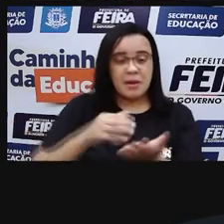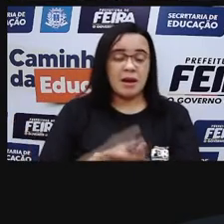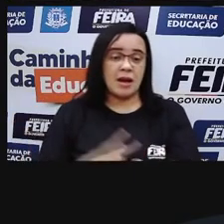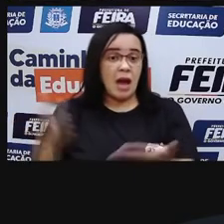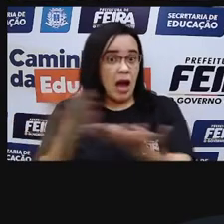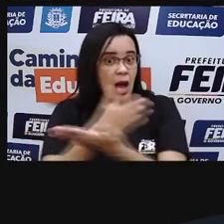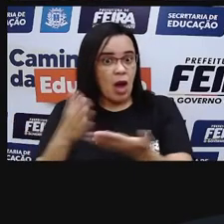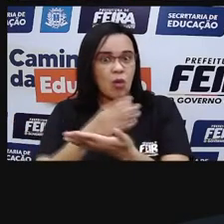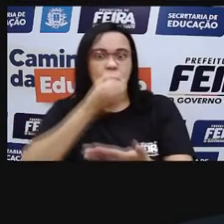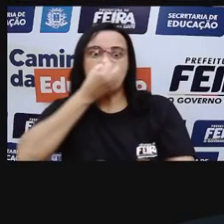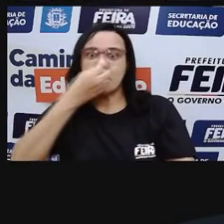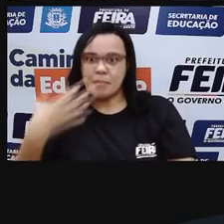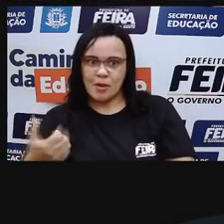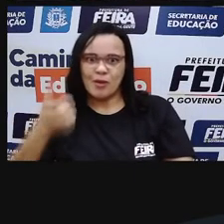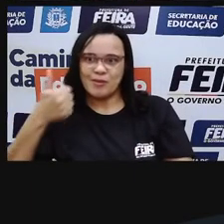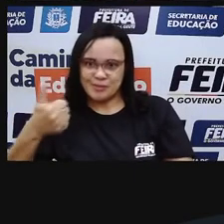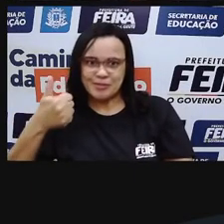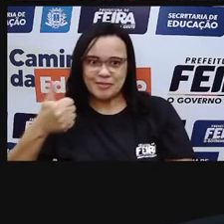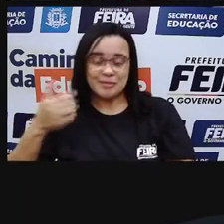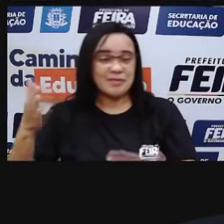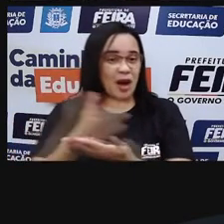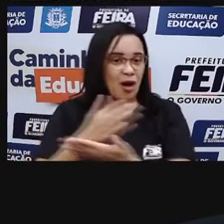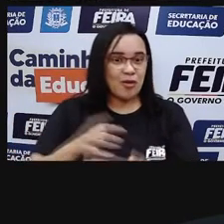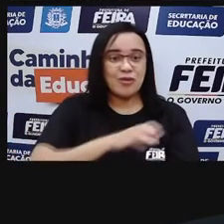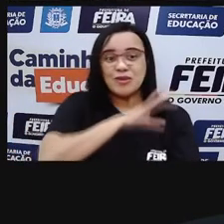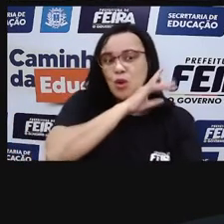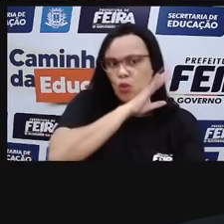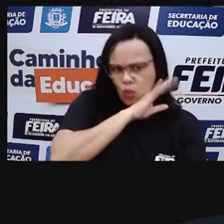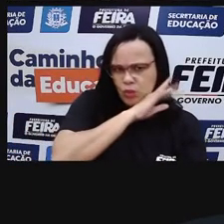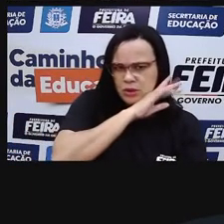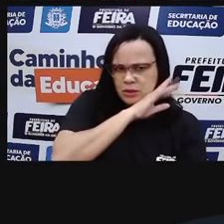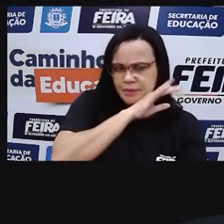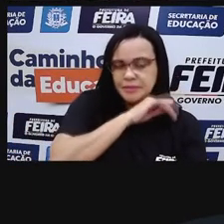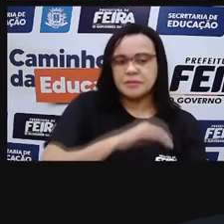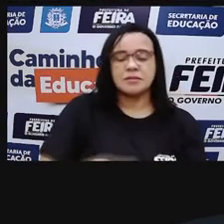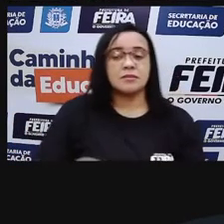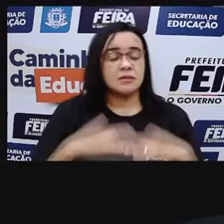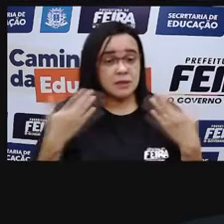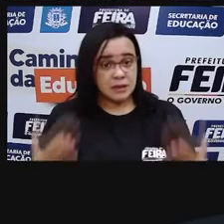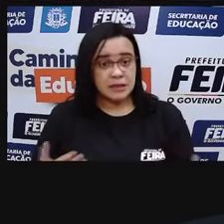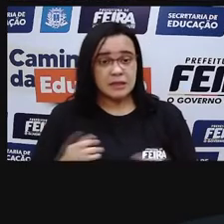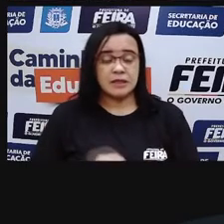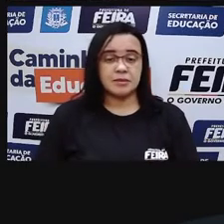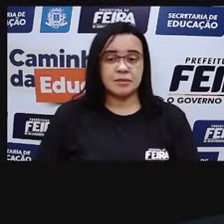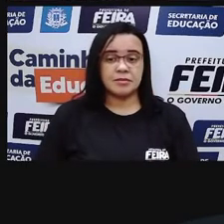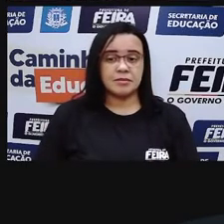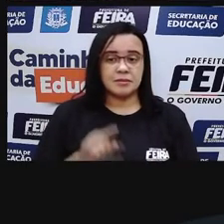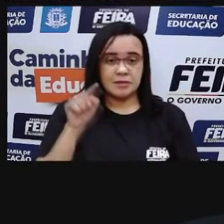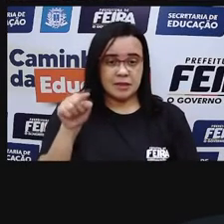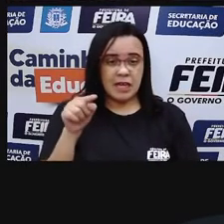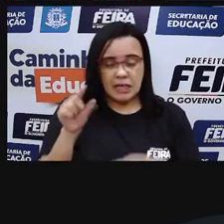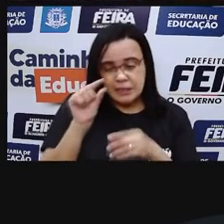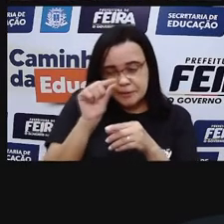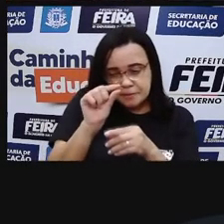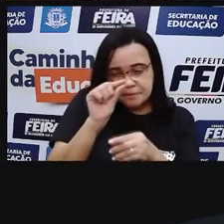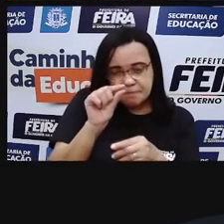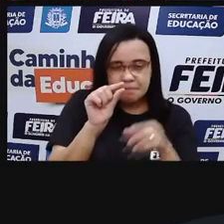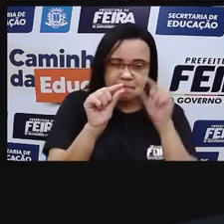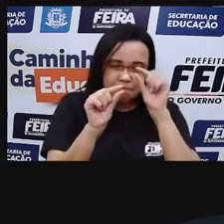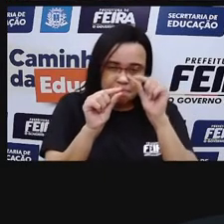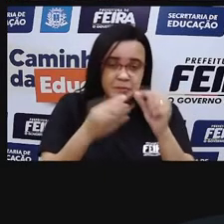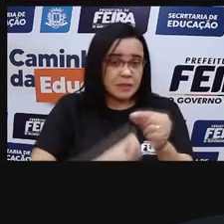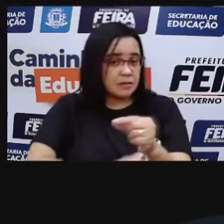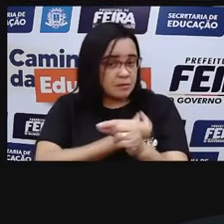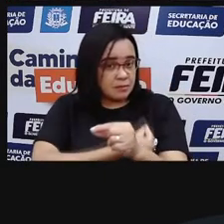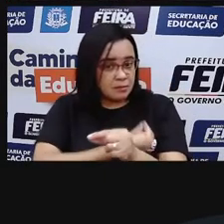são benéficos e outros patogênicos, que causam doenças. E esses seres vivos, né, esses micro-organismos, eles estão